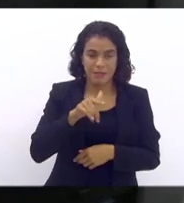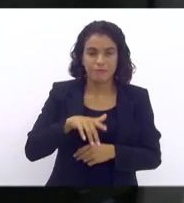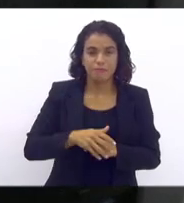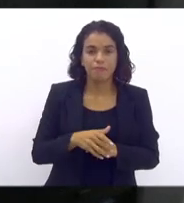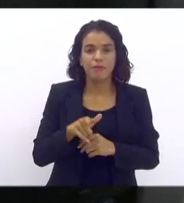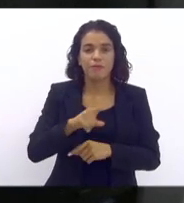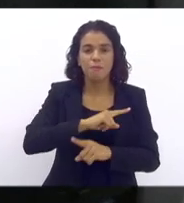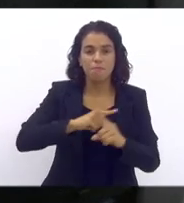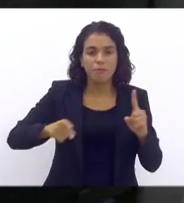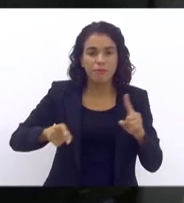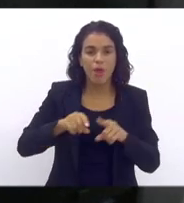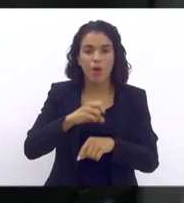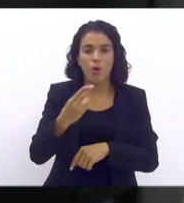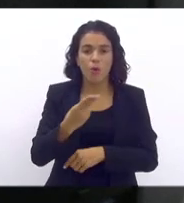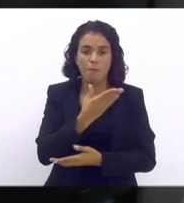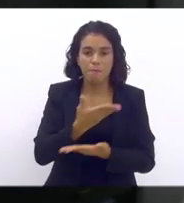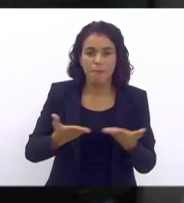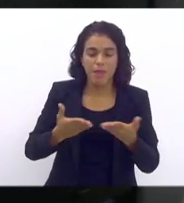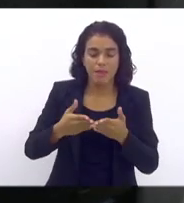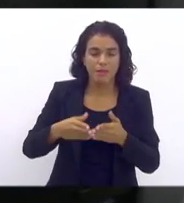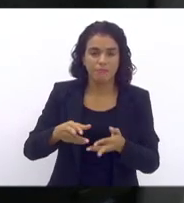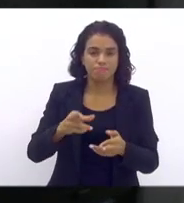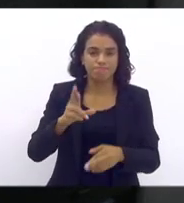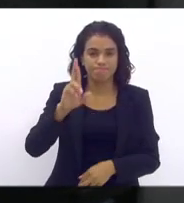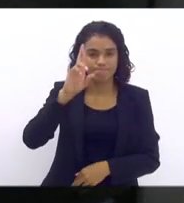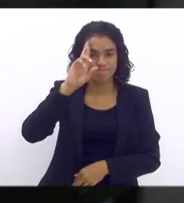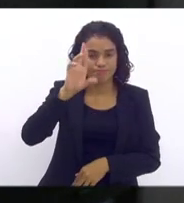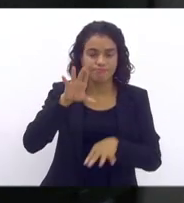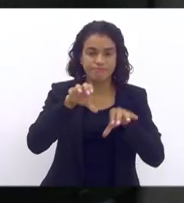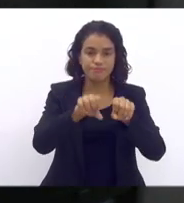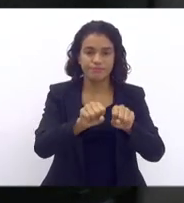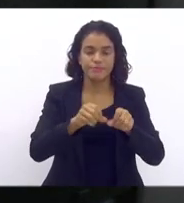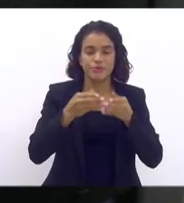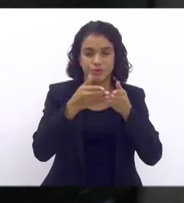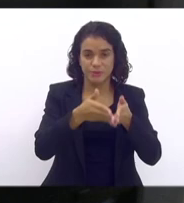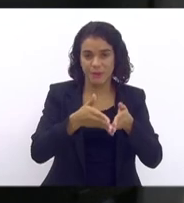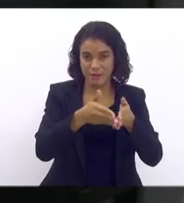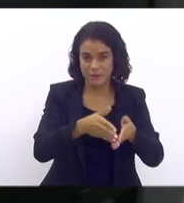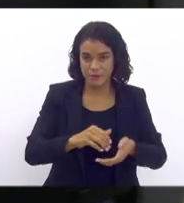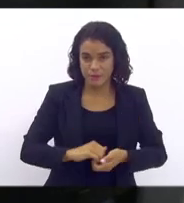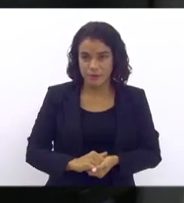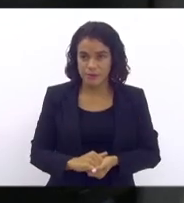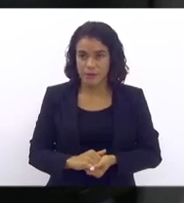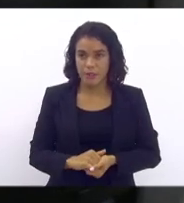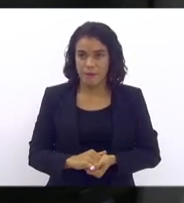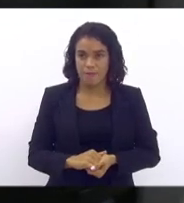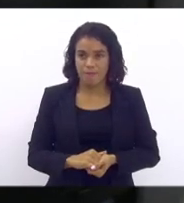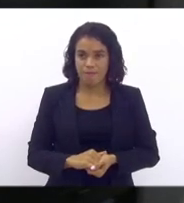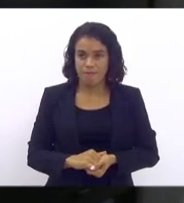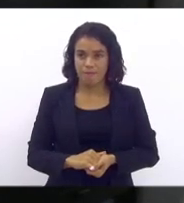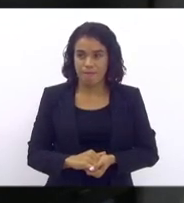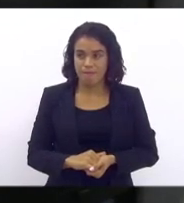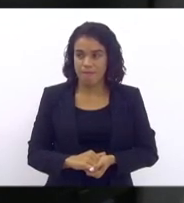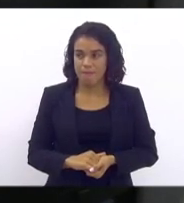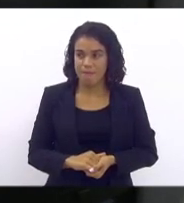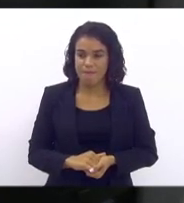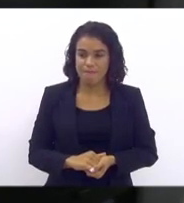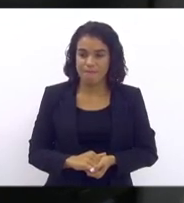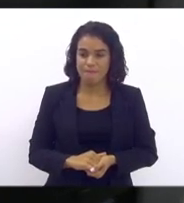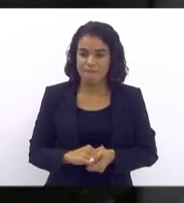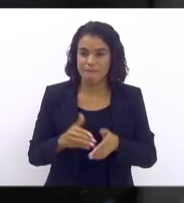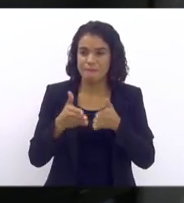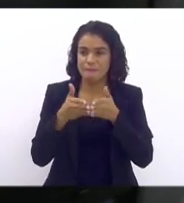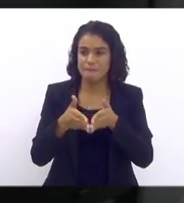perdimento ou perda de propriedade etapa necessária para remoção dessas embarcações já respondeu que são cinco embarcações